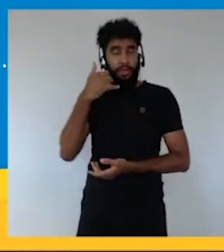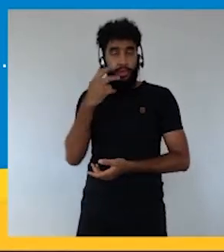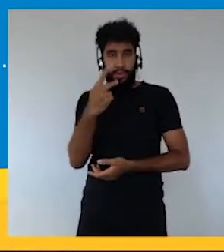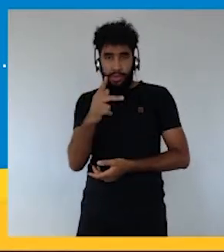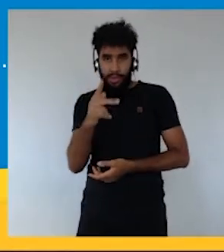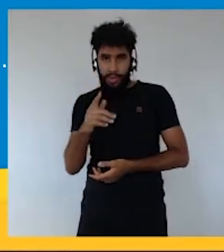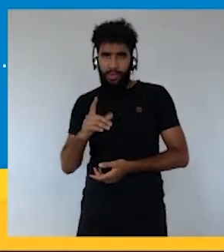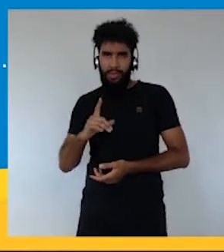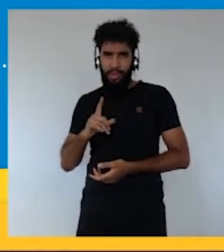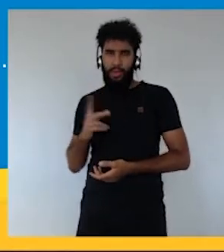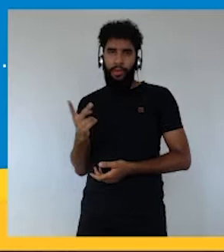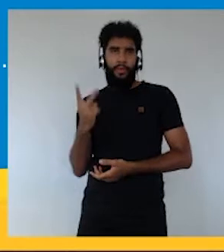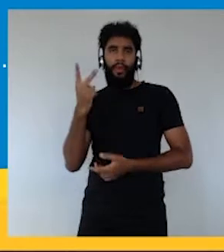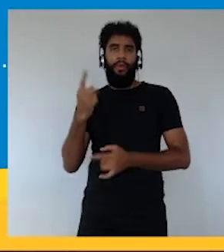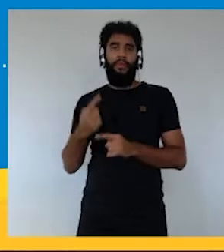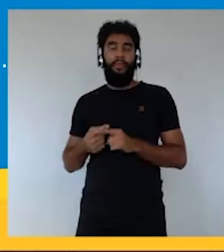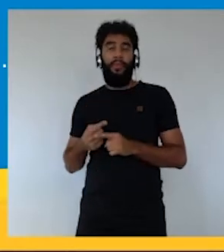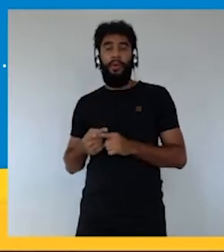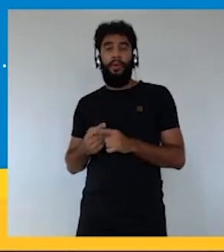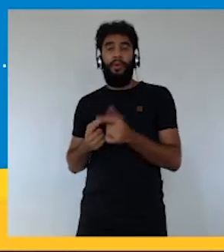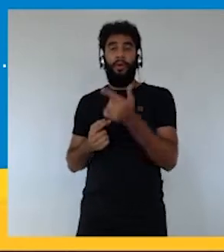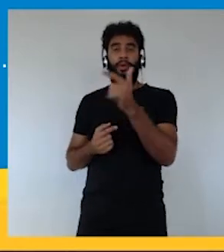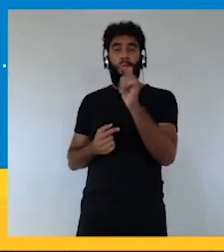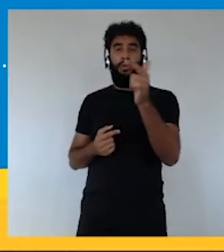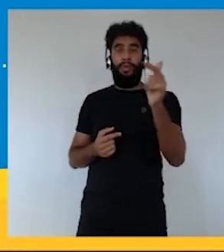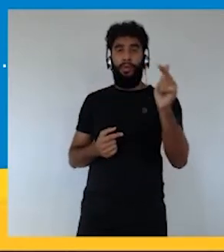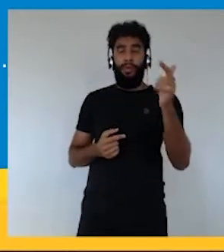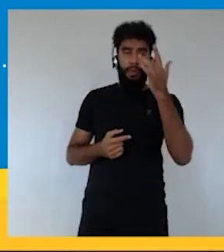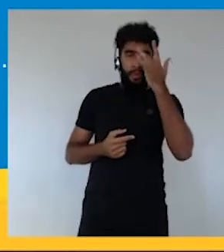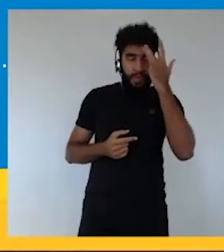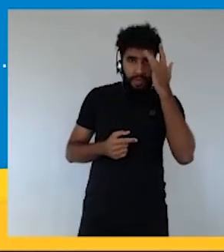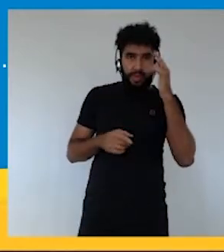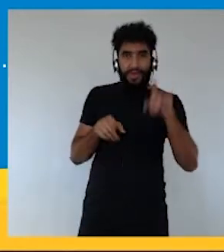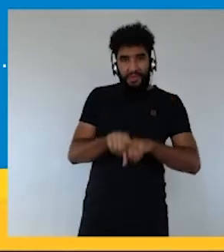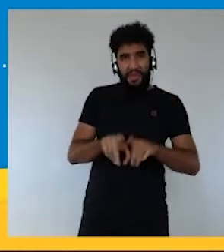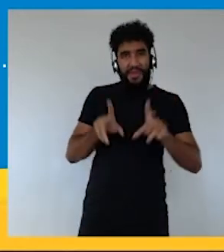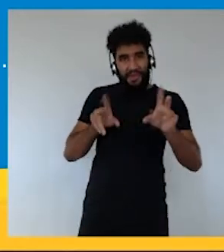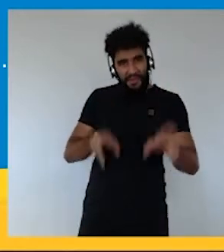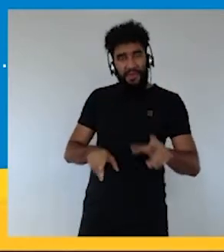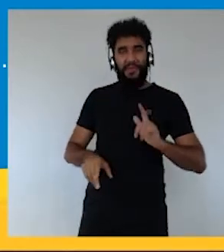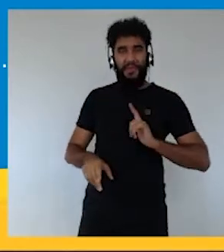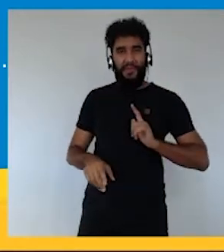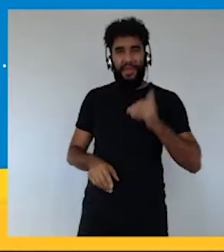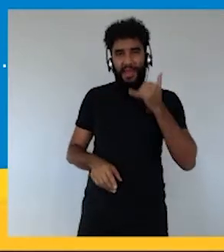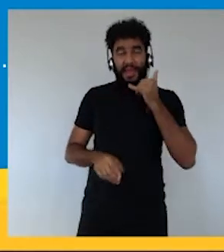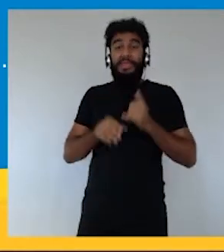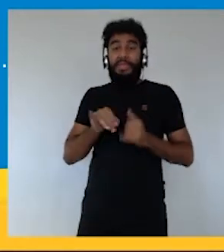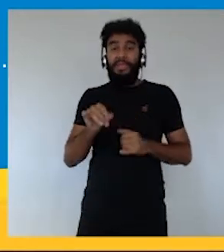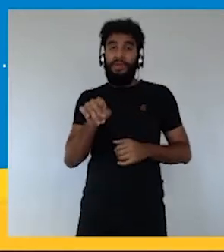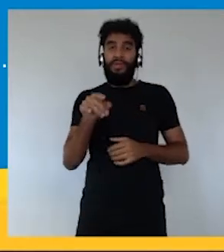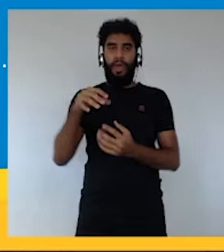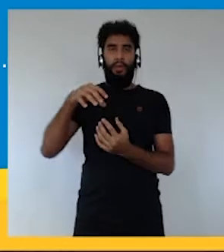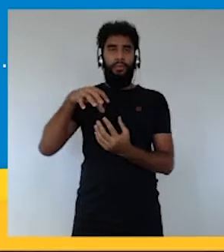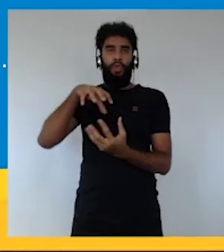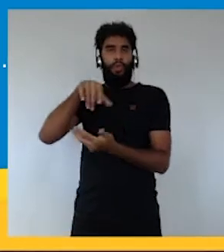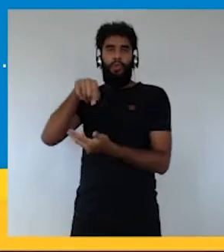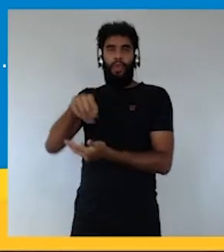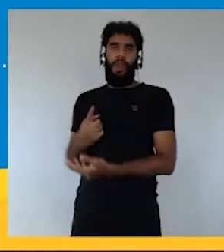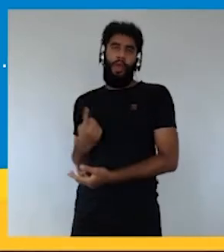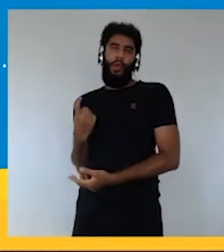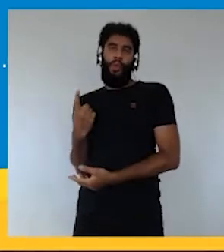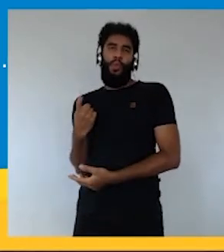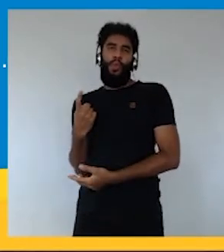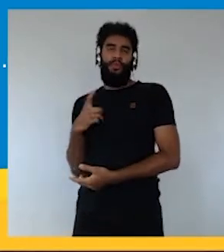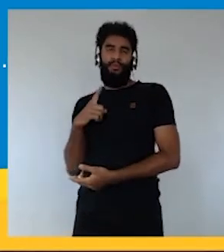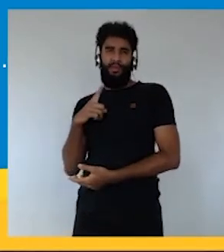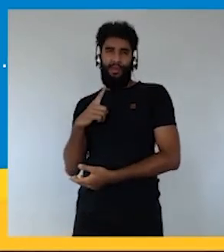tem valor porque várias outras pessoas têm telefones. Se você fosse a única pessoa no mundo que tivesse um telefone,